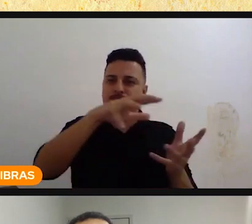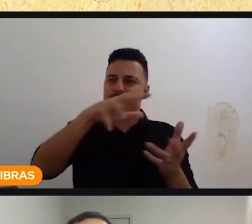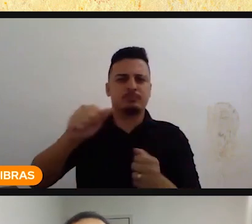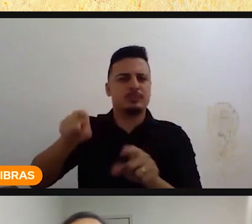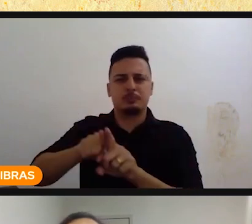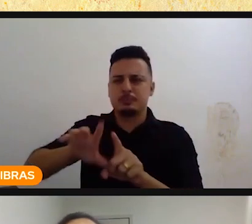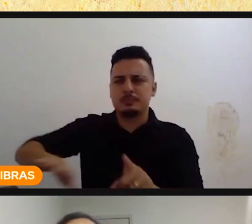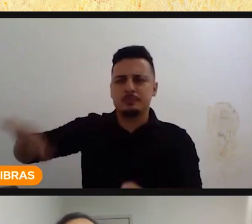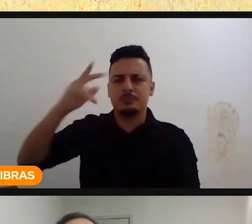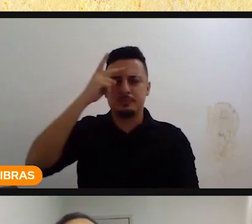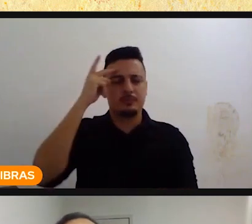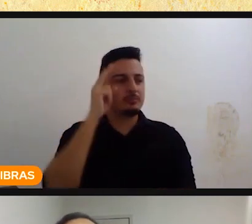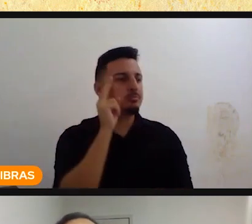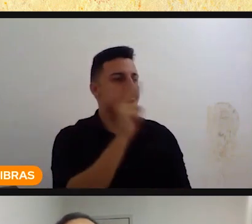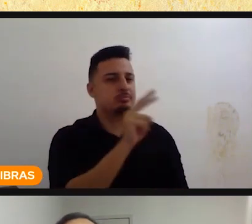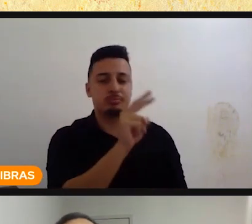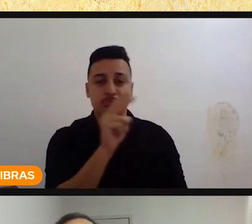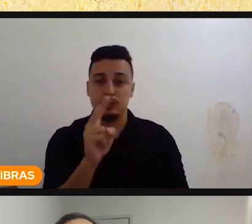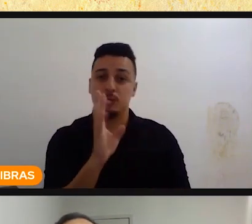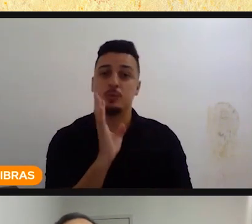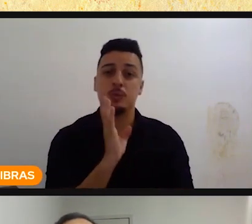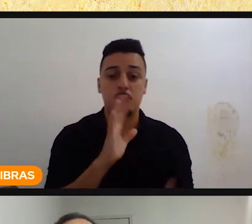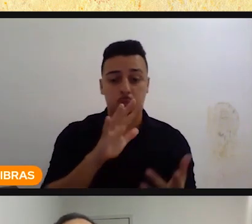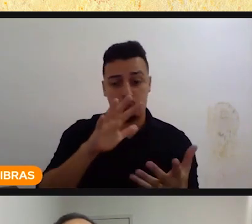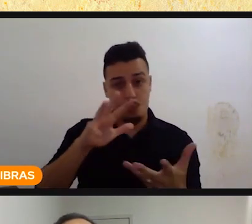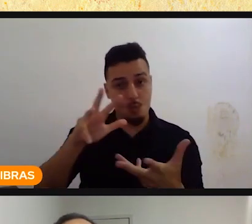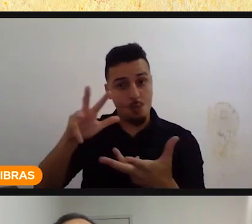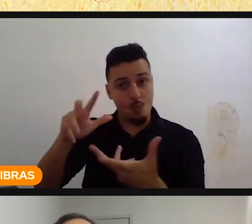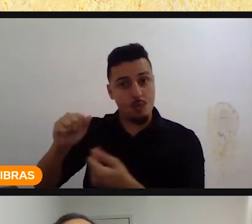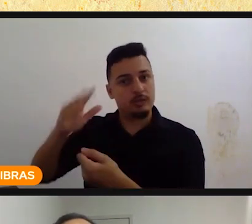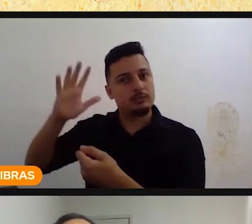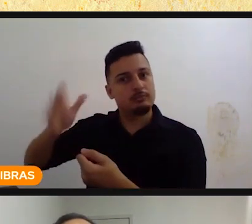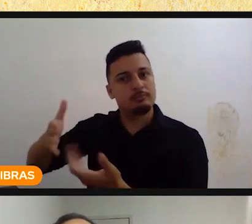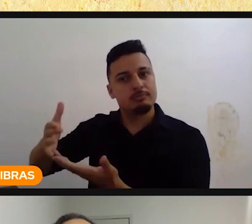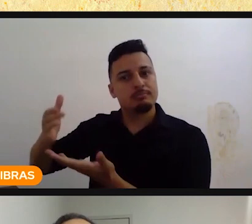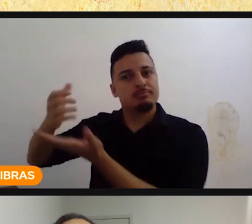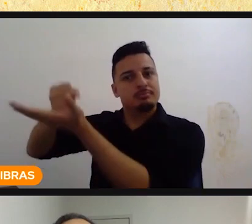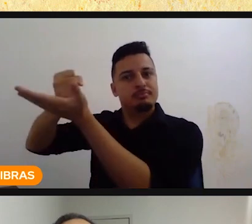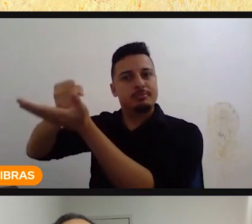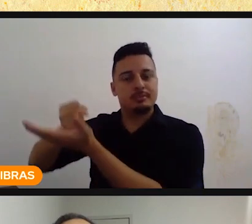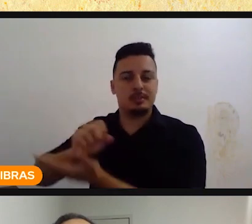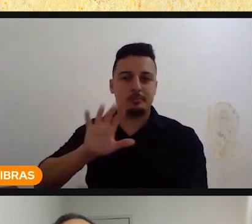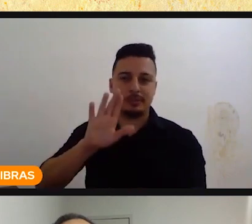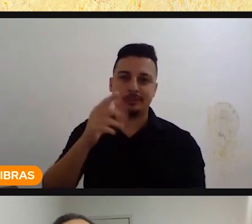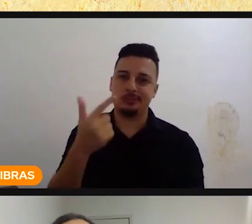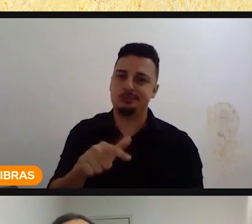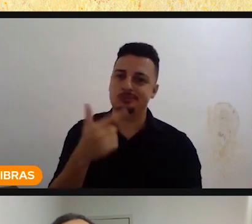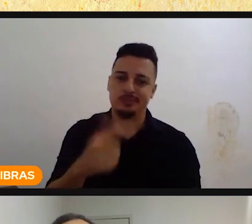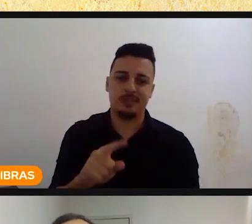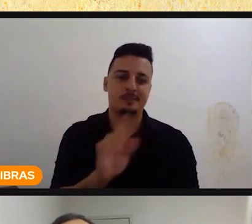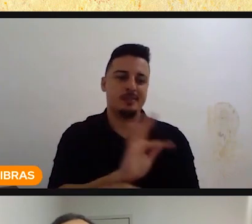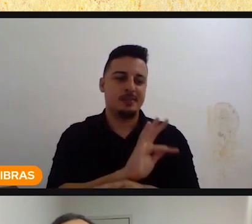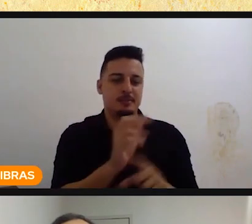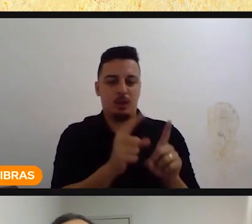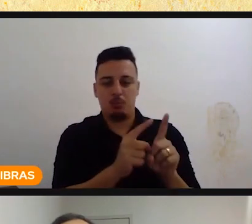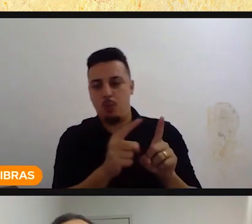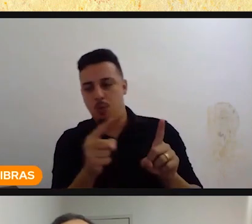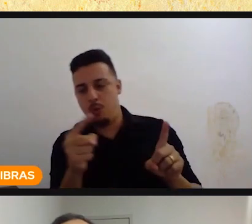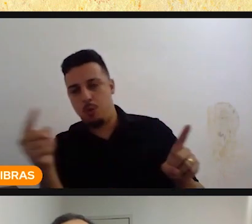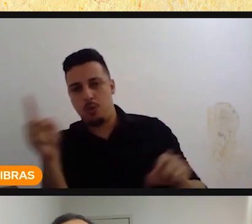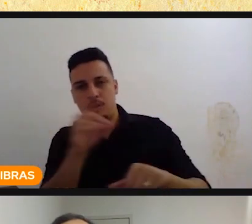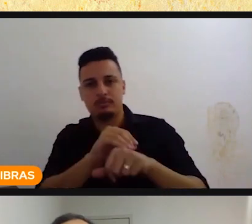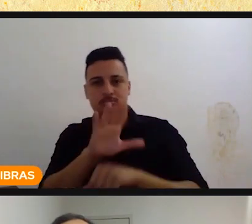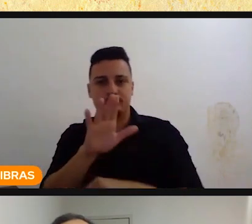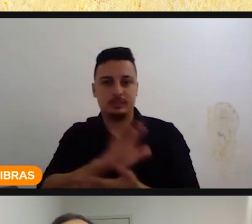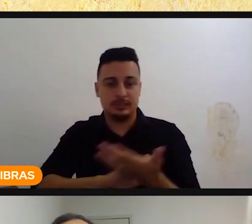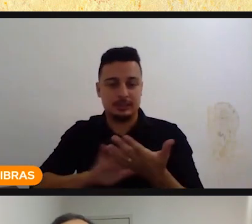curtas premiados no mundo inteiro, mas que ainda não tem um primeiro longa lançado, né? E aí, quando eu conheci o